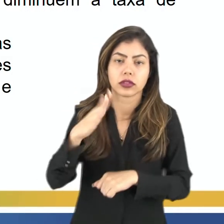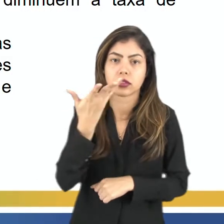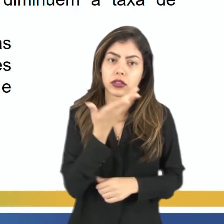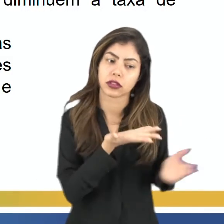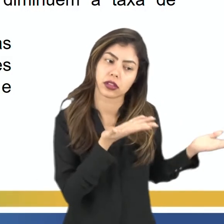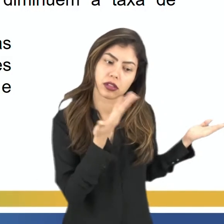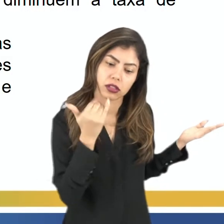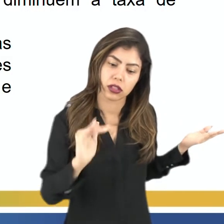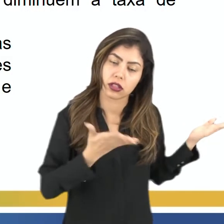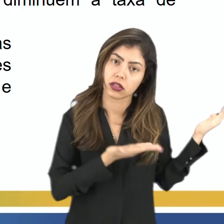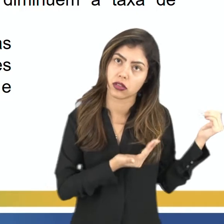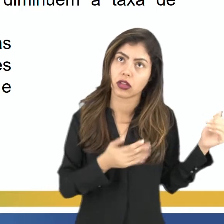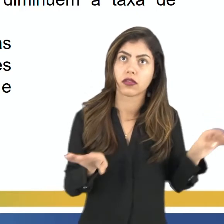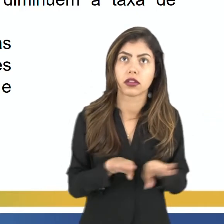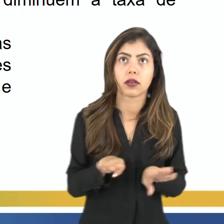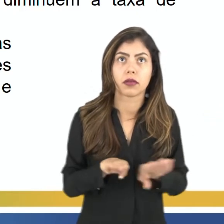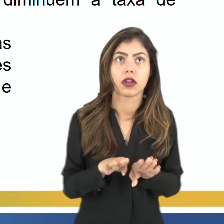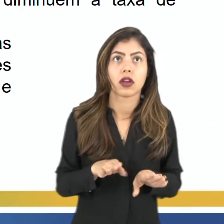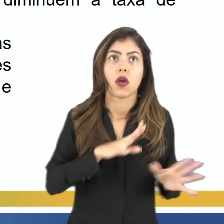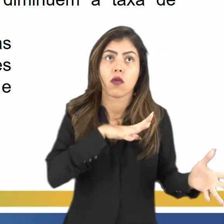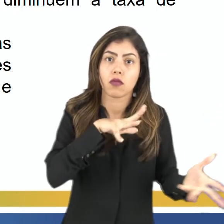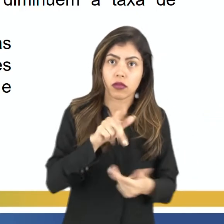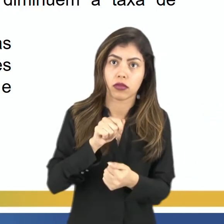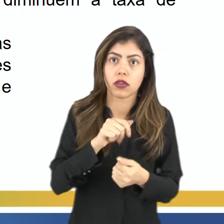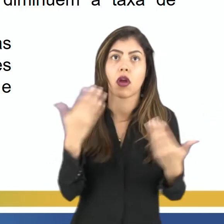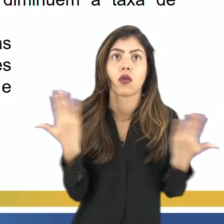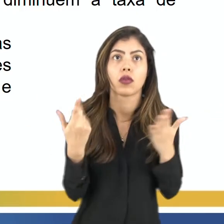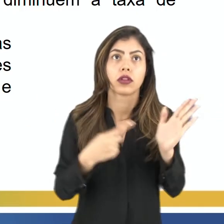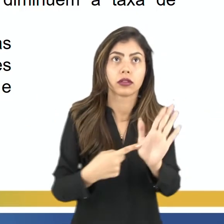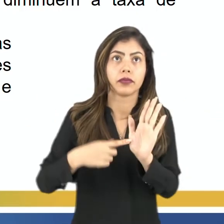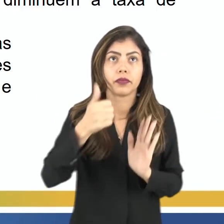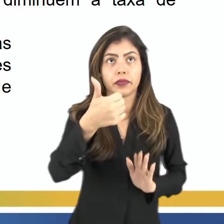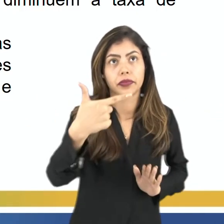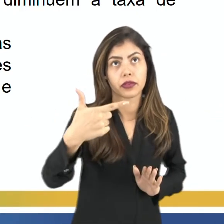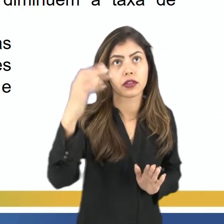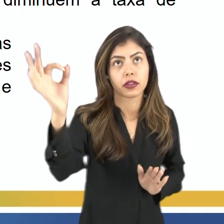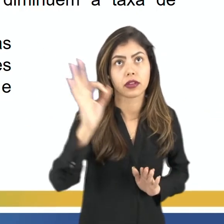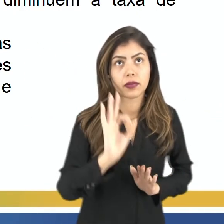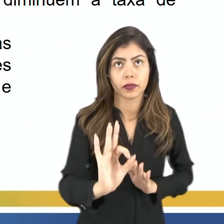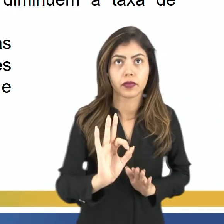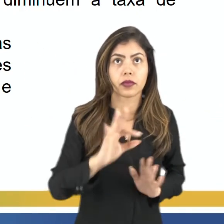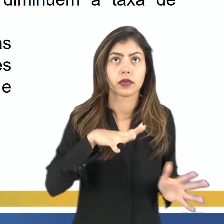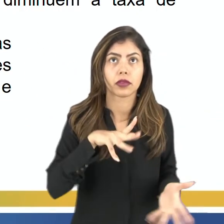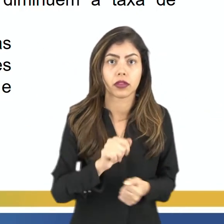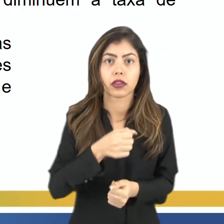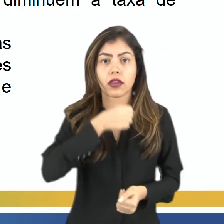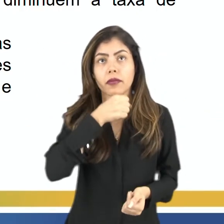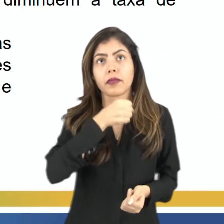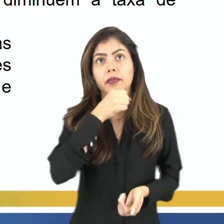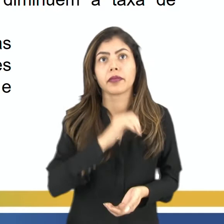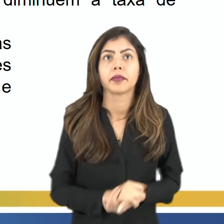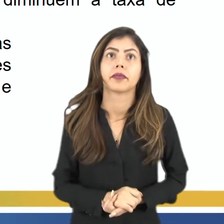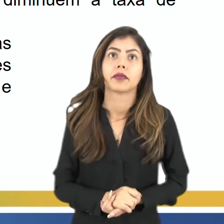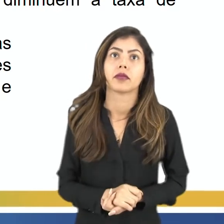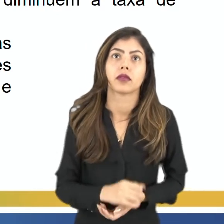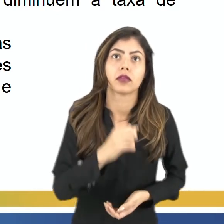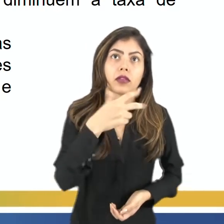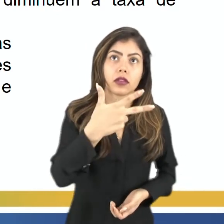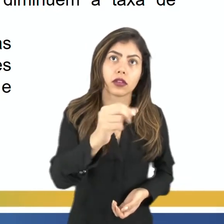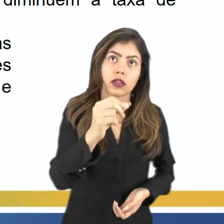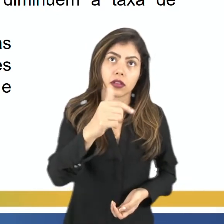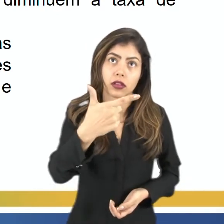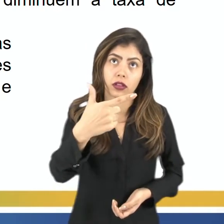no número de idosos sobre o número de crianças e jovens, né? Isso a nível mundial. Hoje representa 12% da população mundial, os idosos.